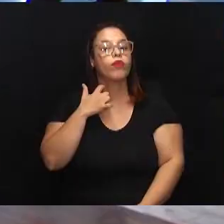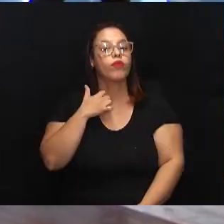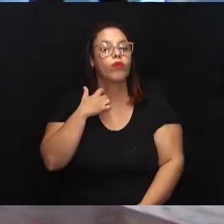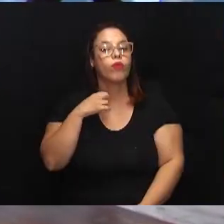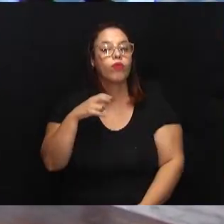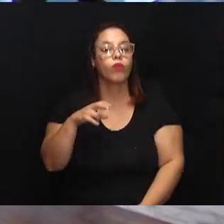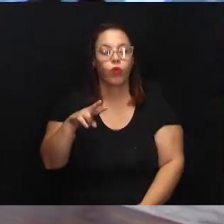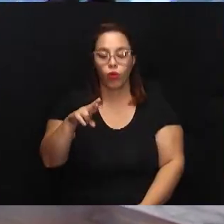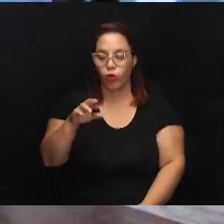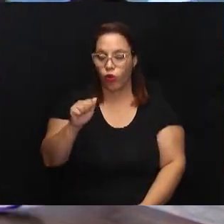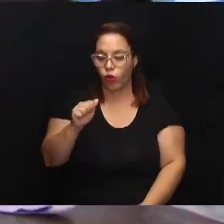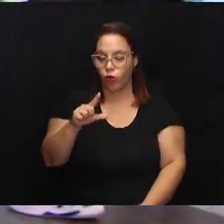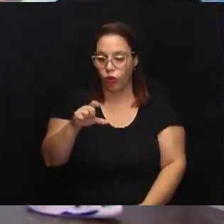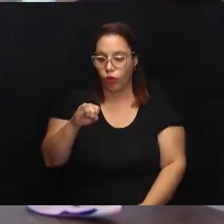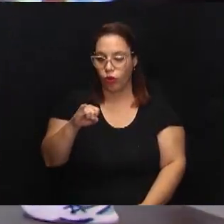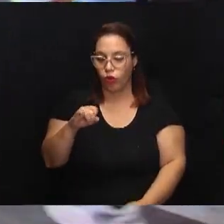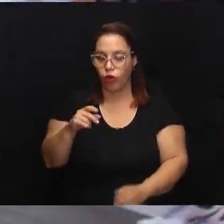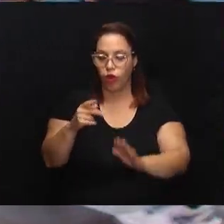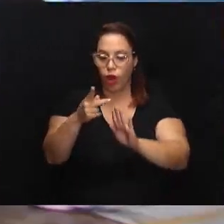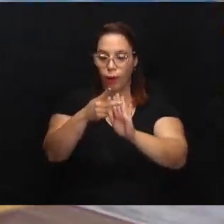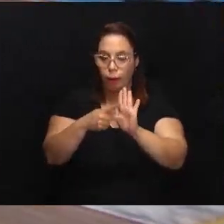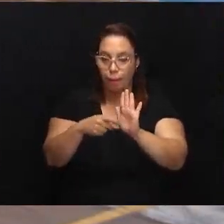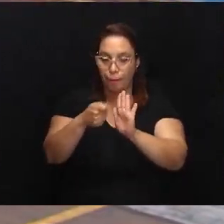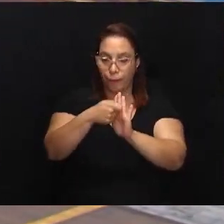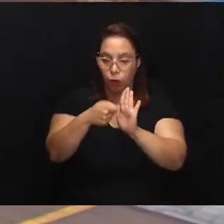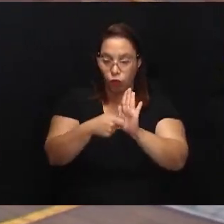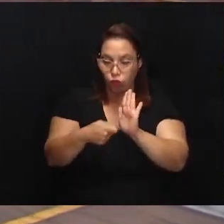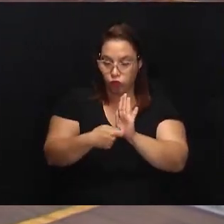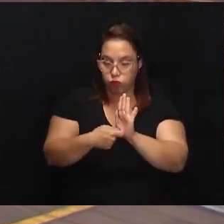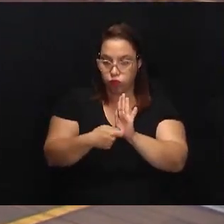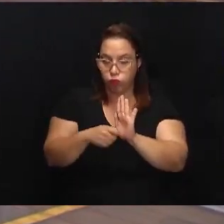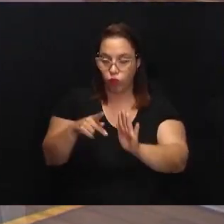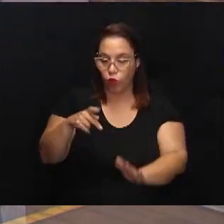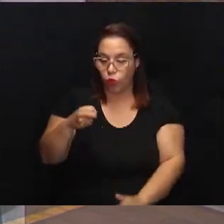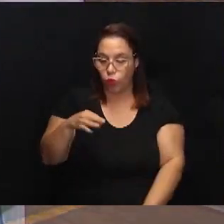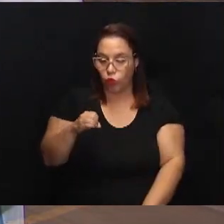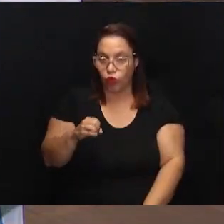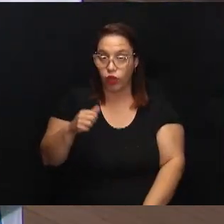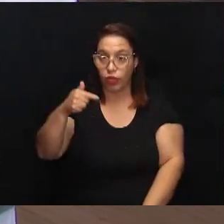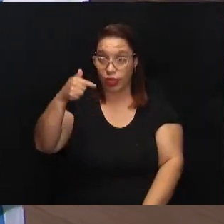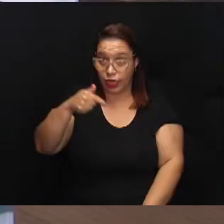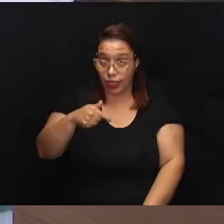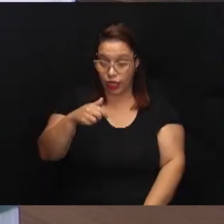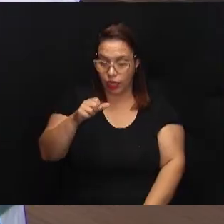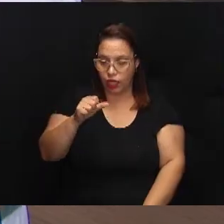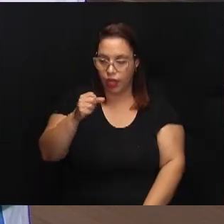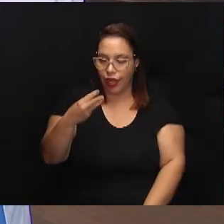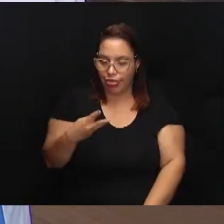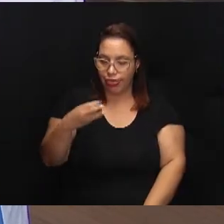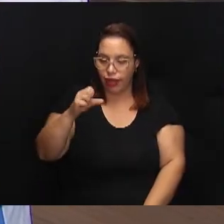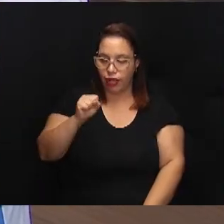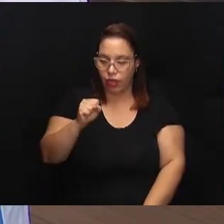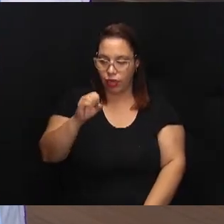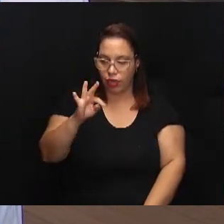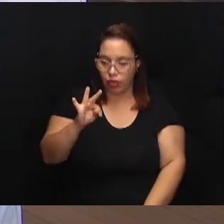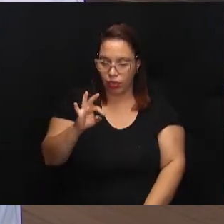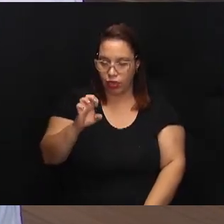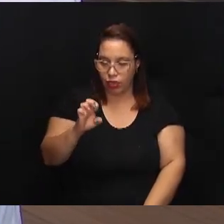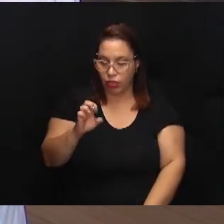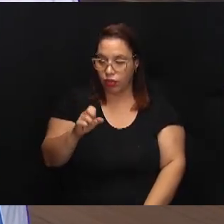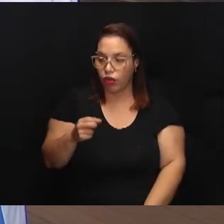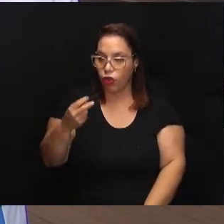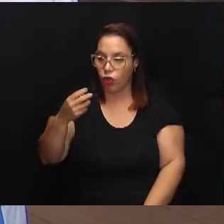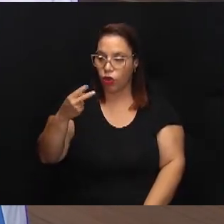voleibol. Como que funciona a pontuação dentro do voleibol? São sets, né, melhor de 3 sets, de 25